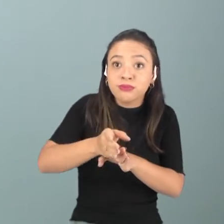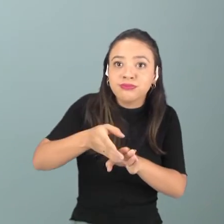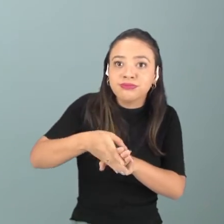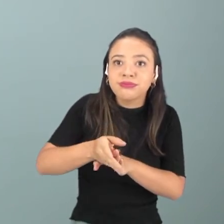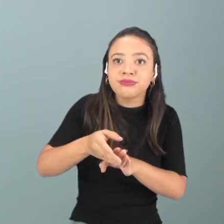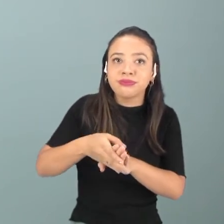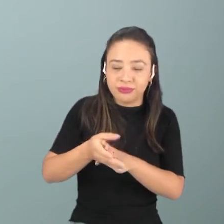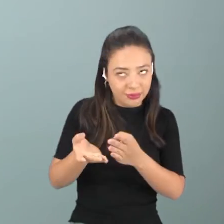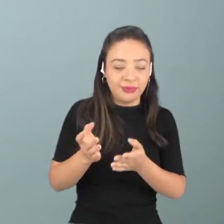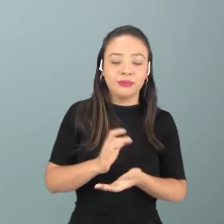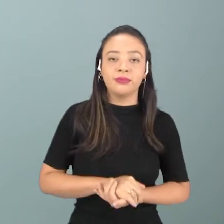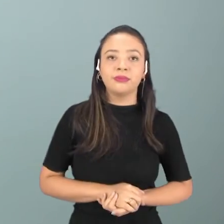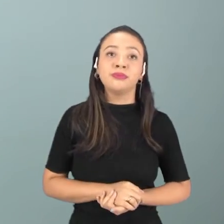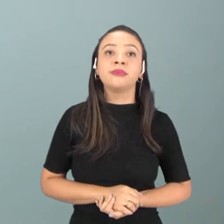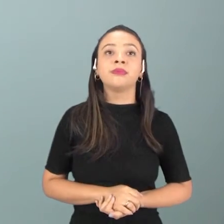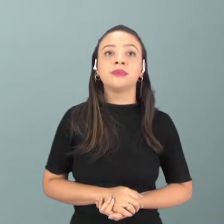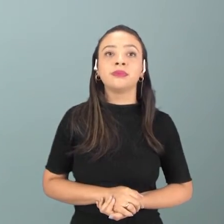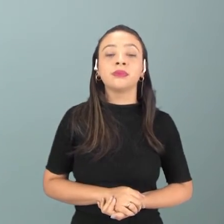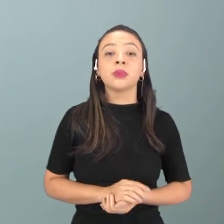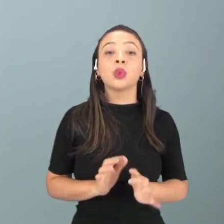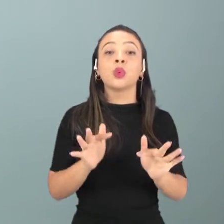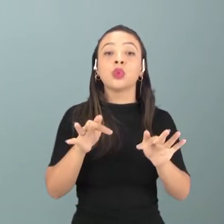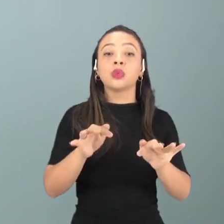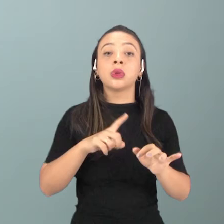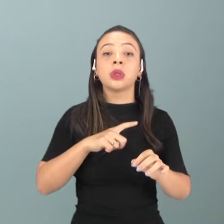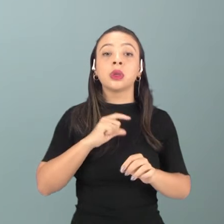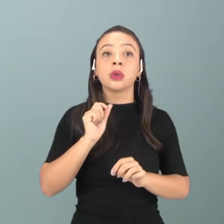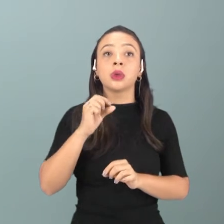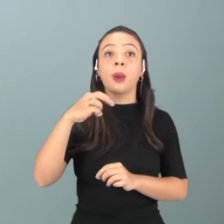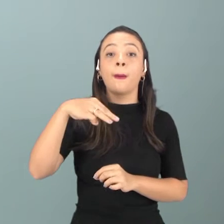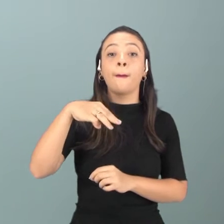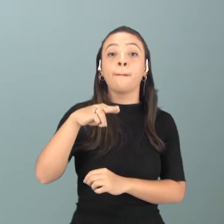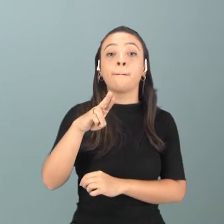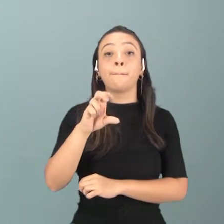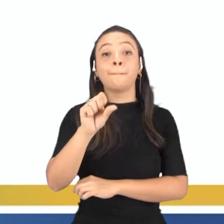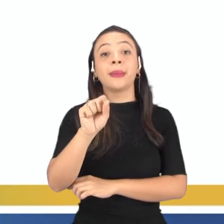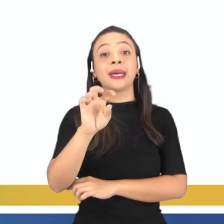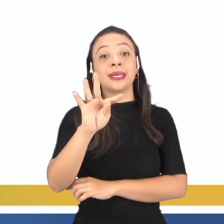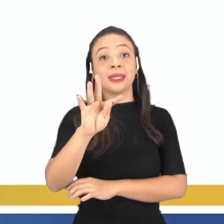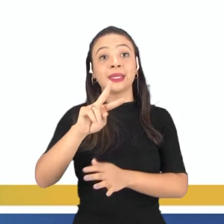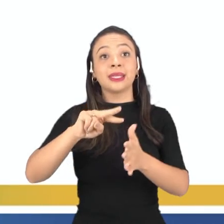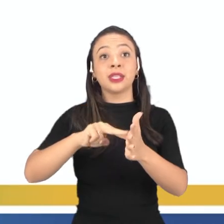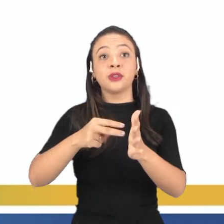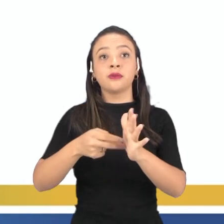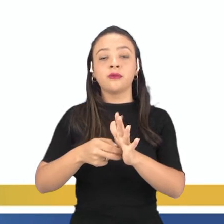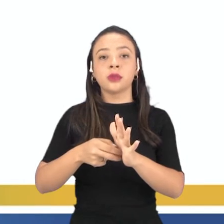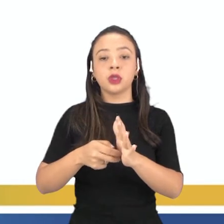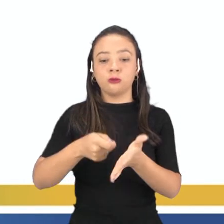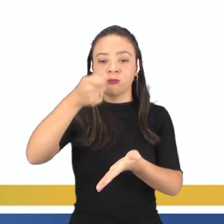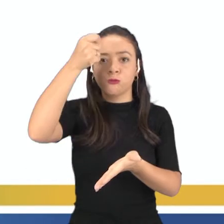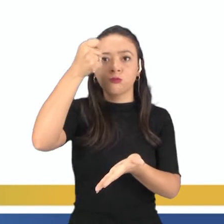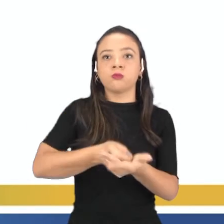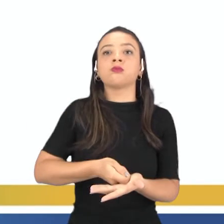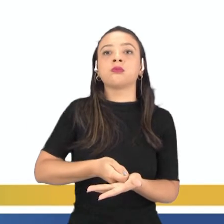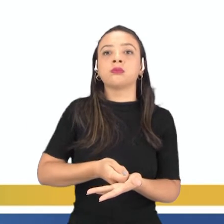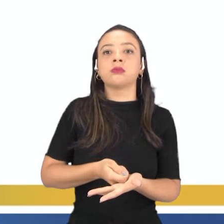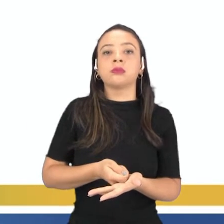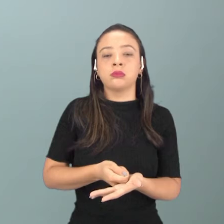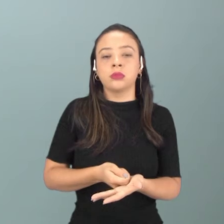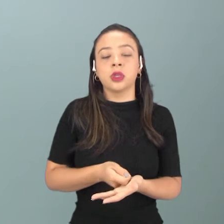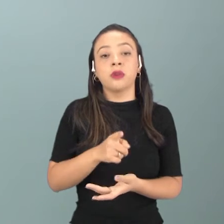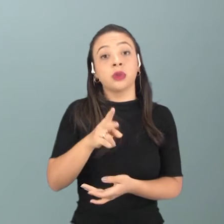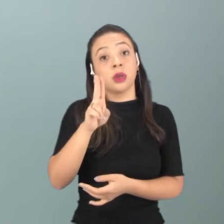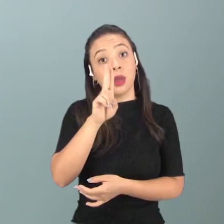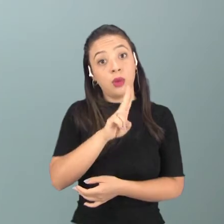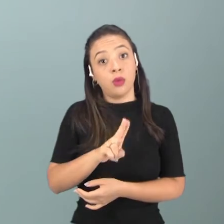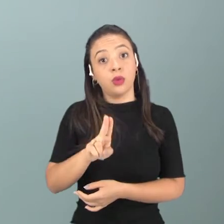isso, deveria, ok? E por último, o must, ele vai expressar obrigação. Quando você usa quando quer falar